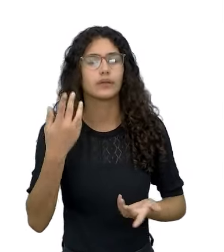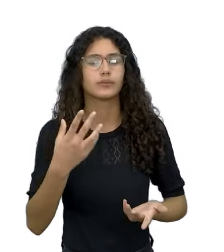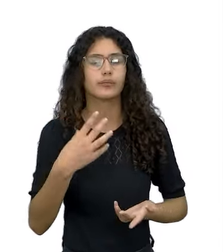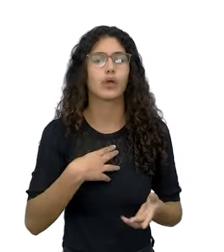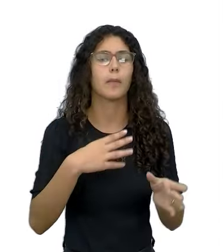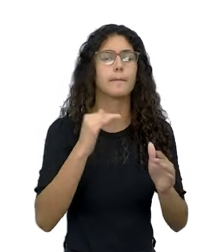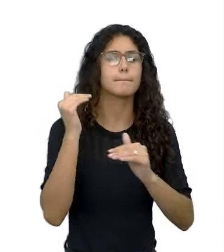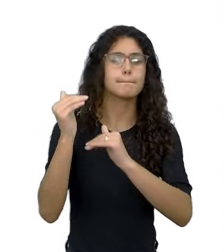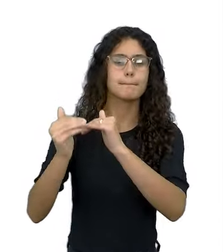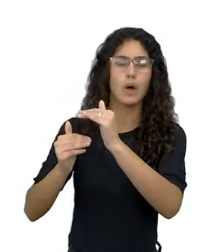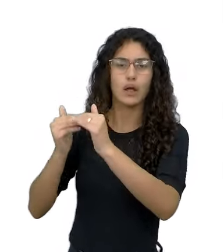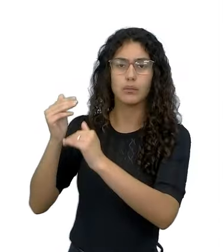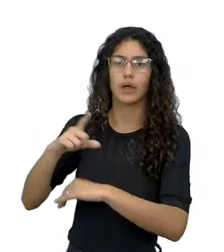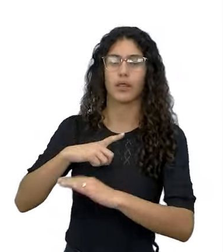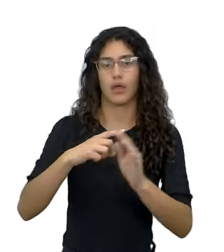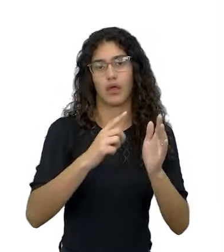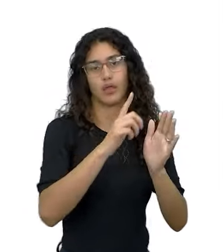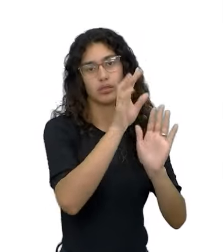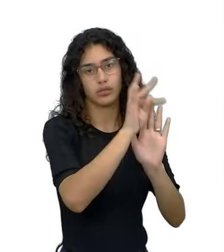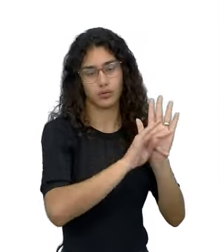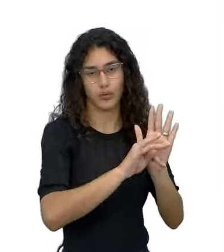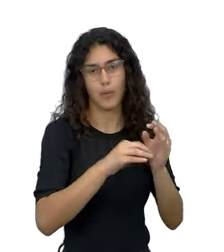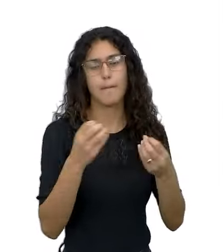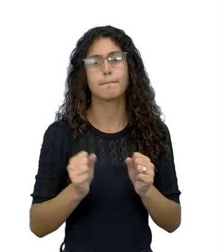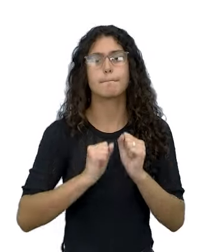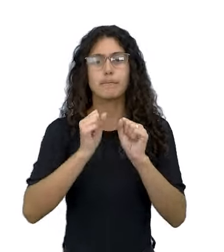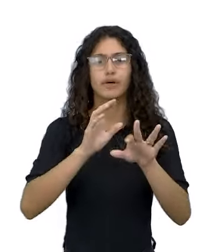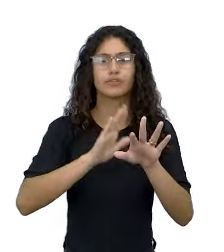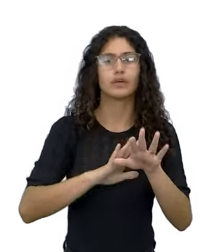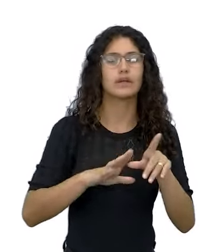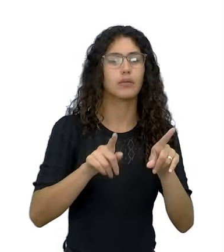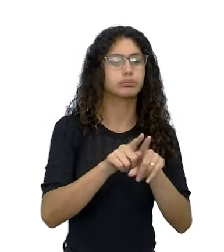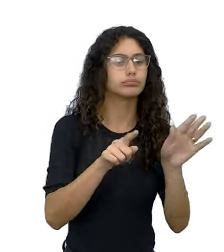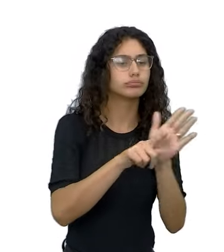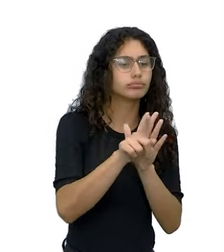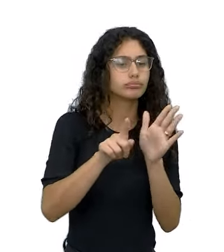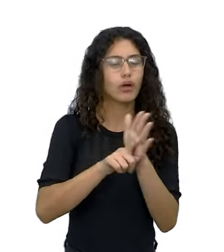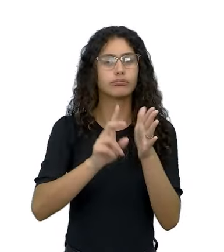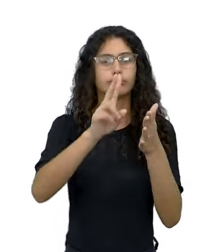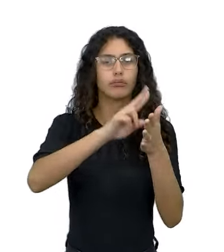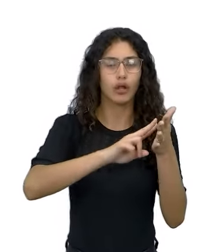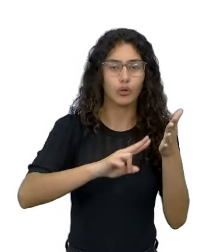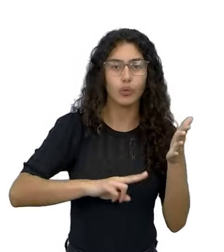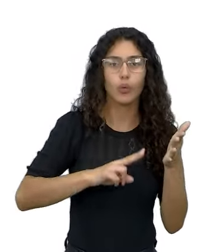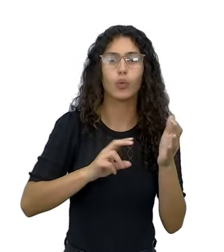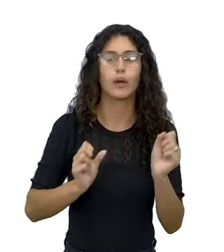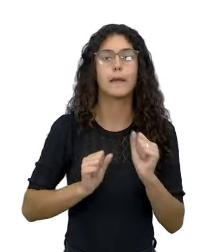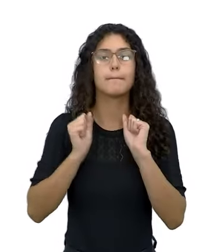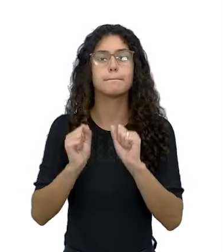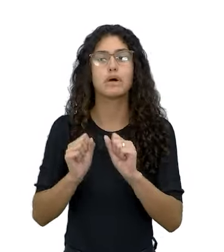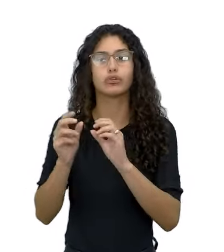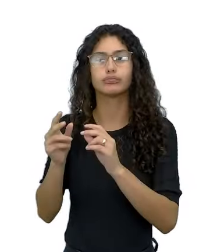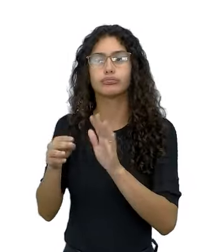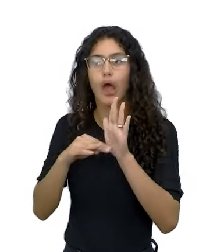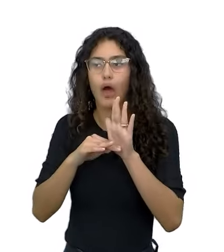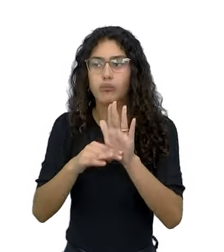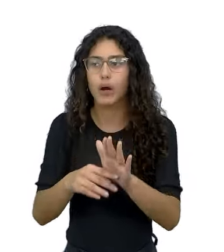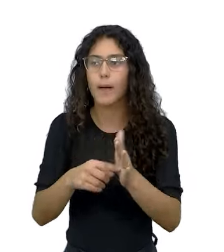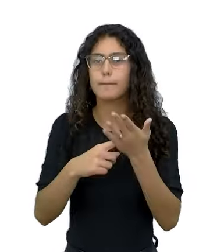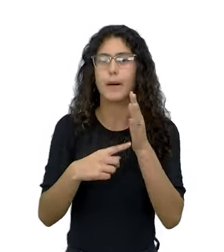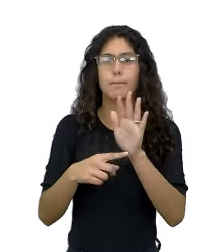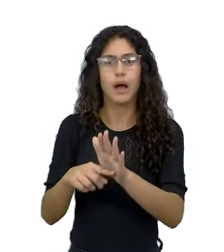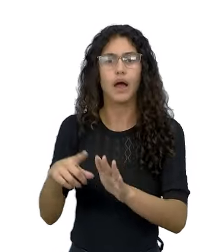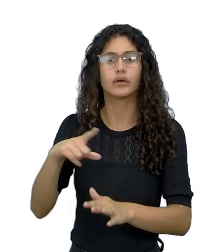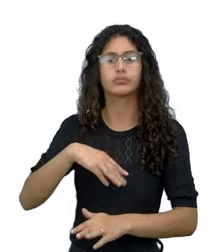nesse processamento textual, né? Como que a gente pode trabalhar essas questões da leitura que podem contribuir aí para